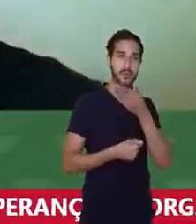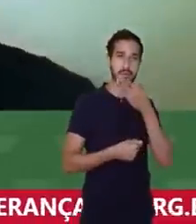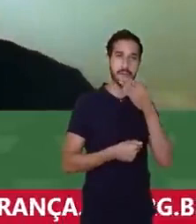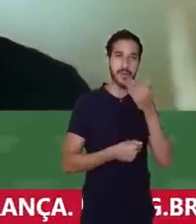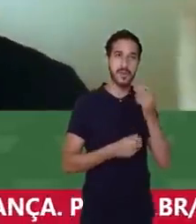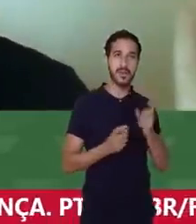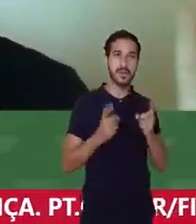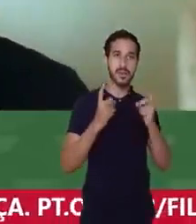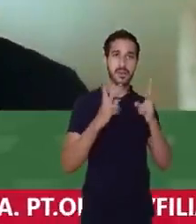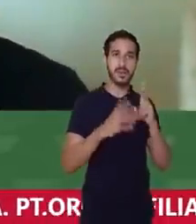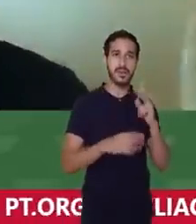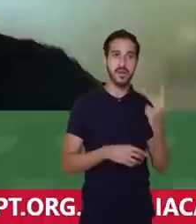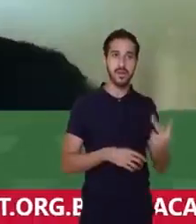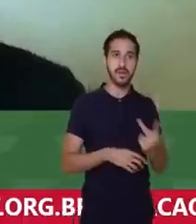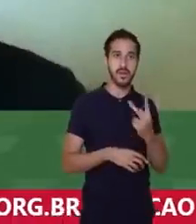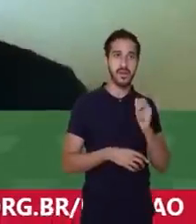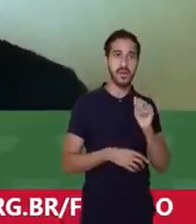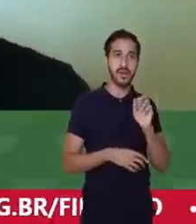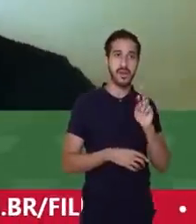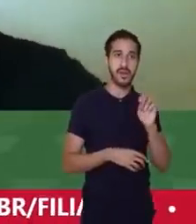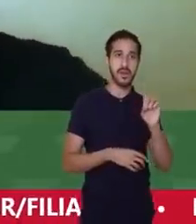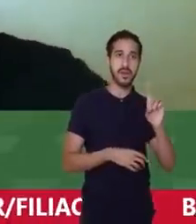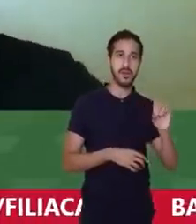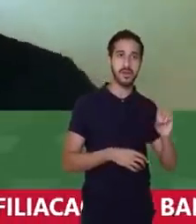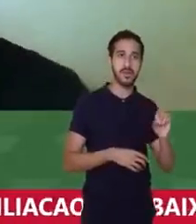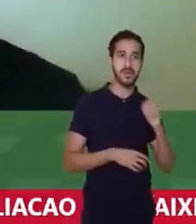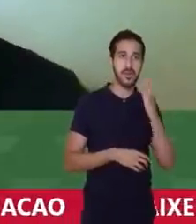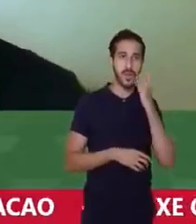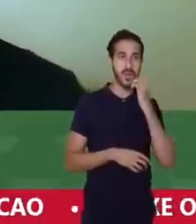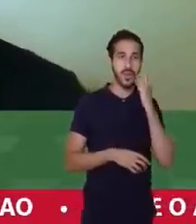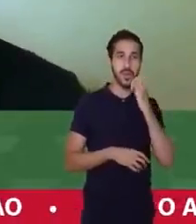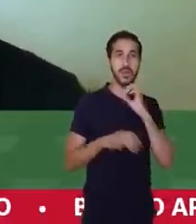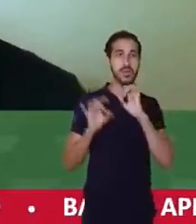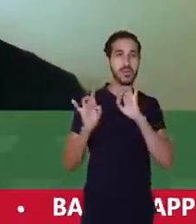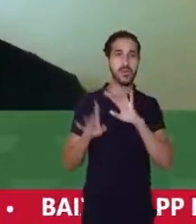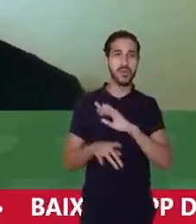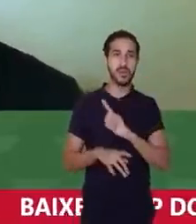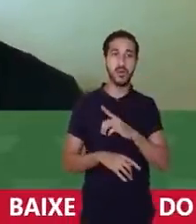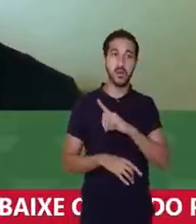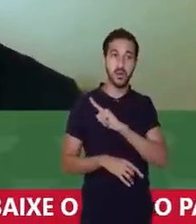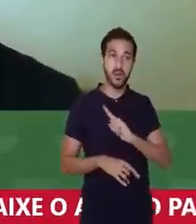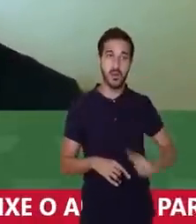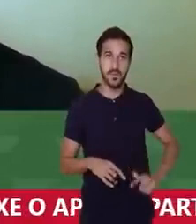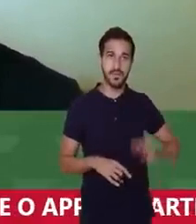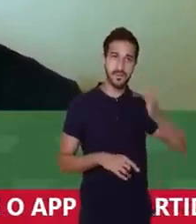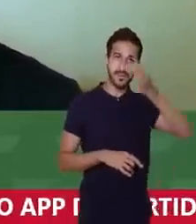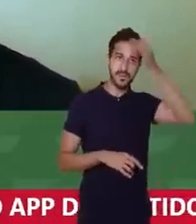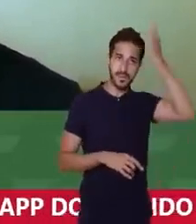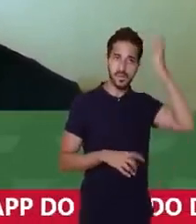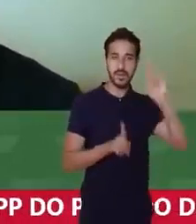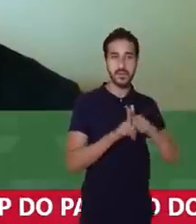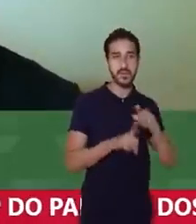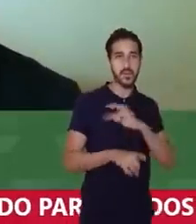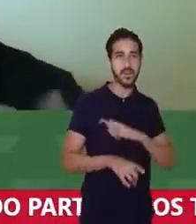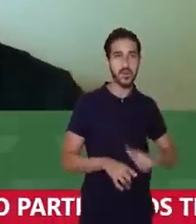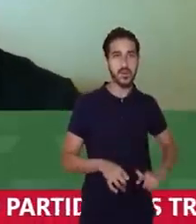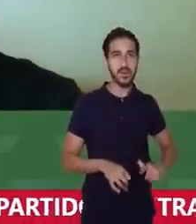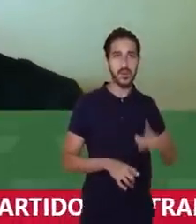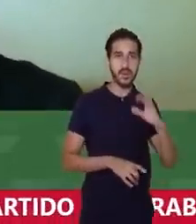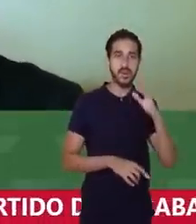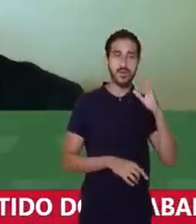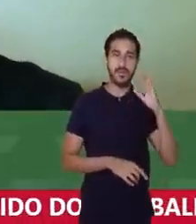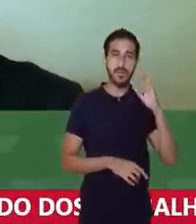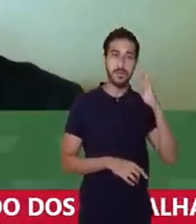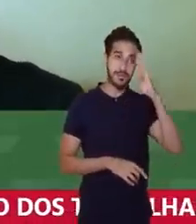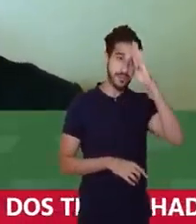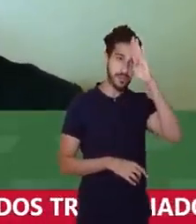prefere exportar com valor agregado, tirante, né, o governo Temer e o governo Bolsonaro.